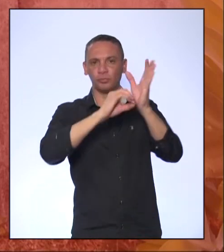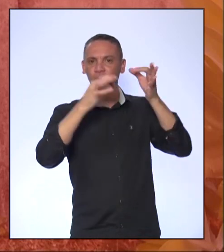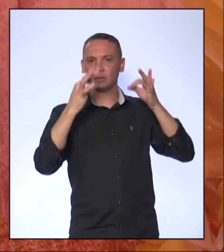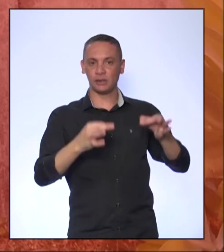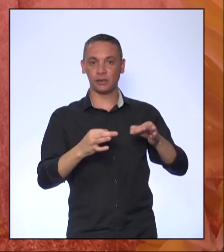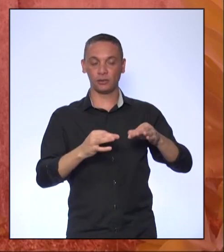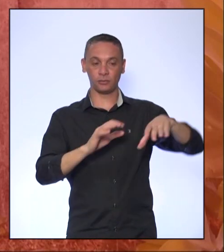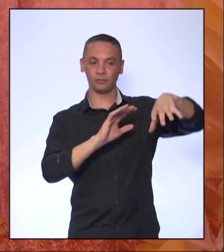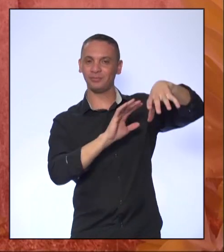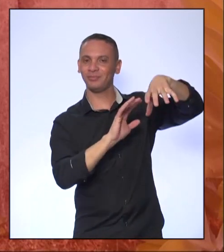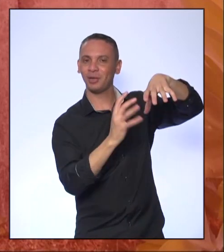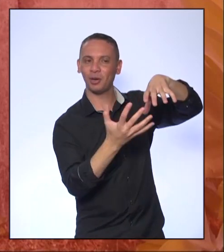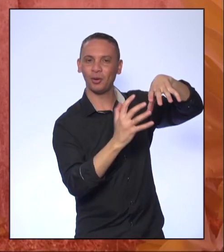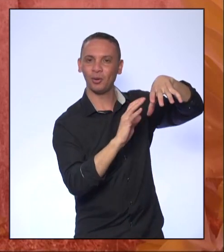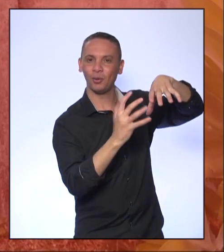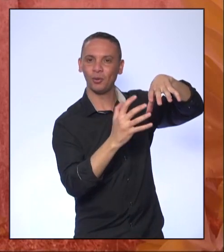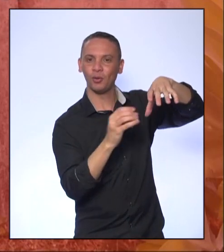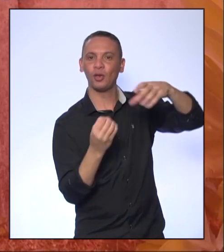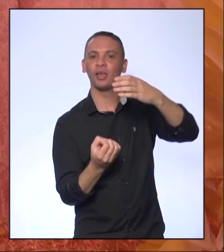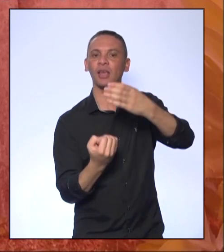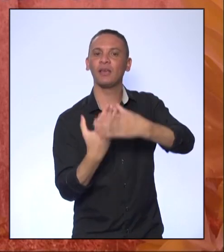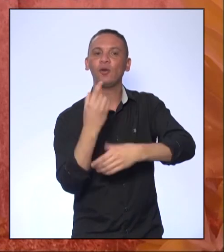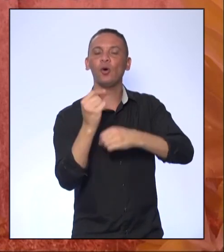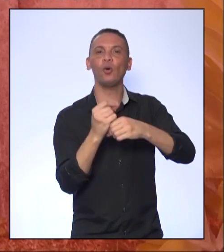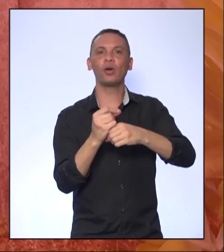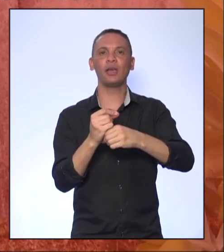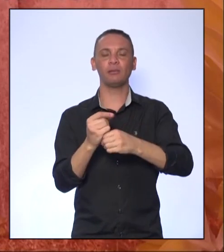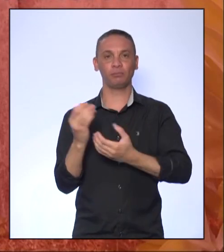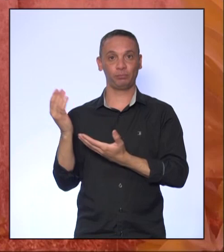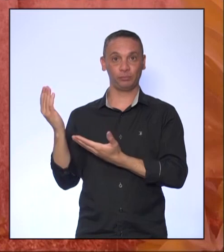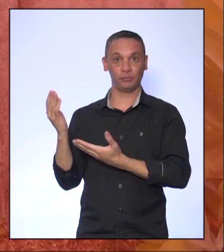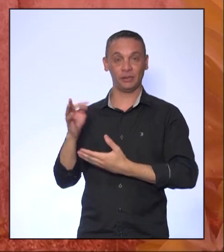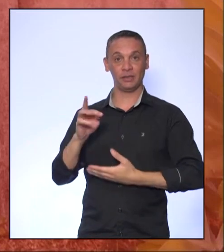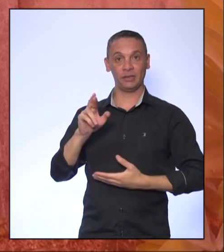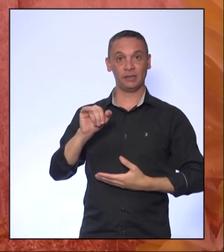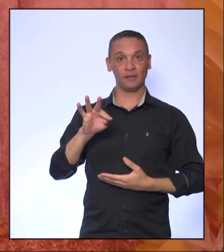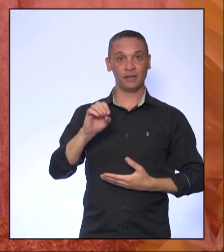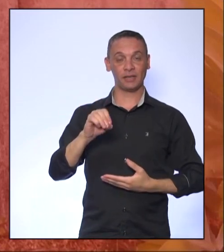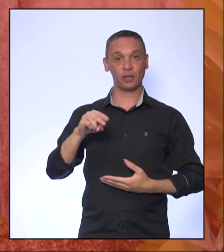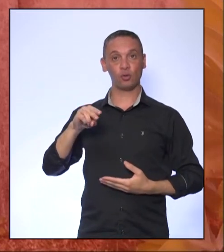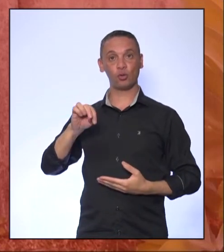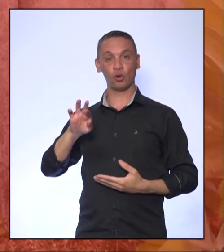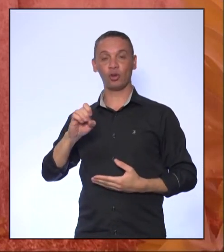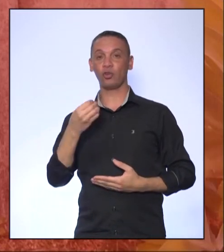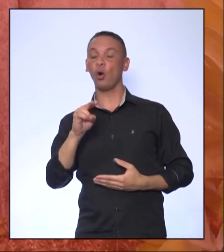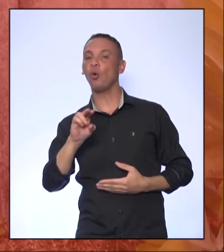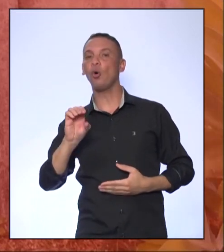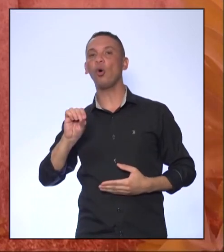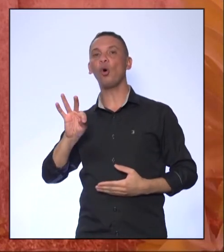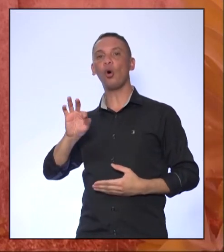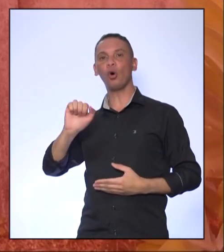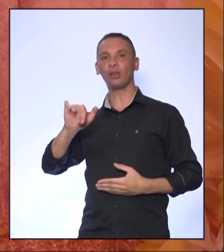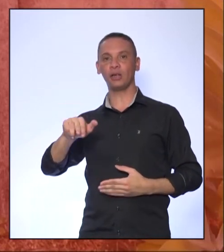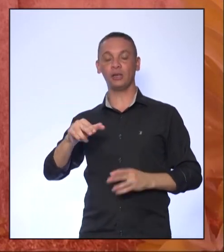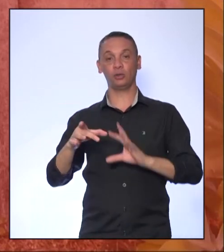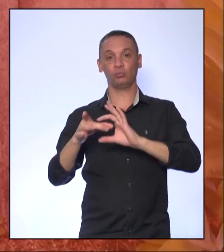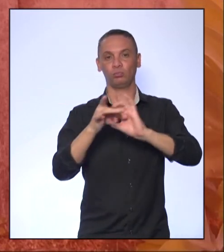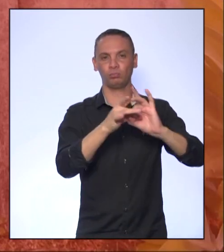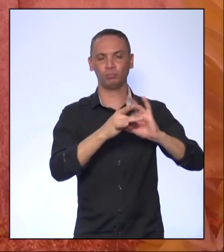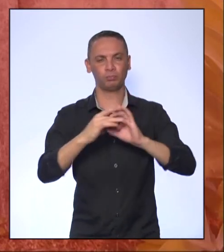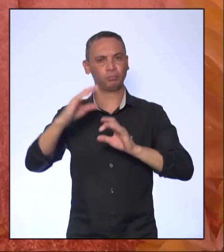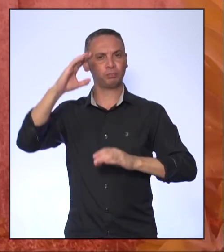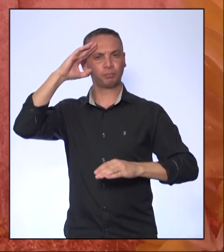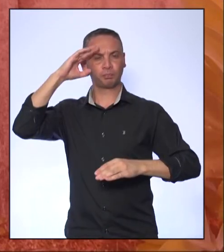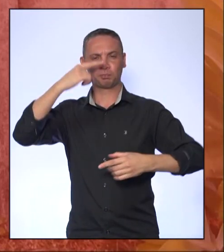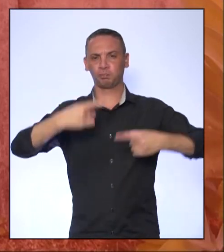lado ocidental criou a Organização do Tratado do Atlântico Norte, ou OTAN, uma aliança militar